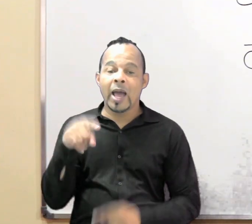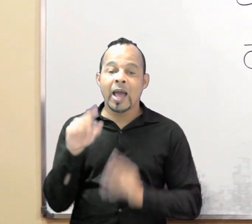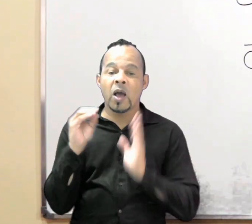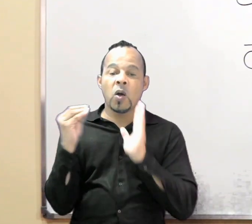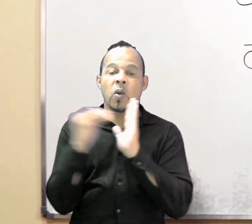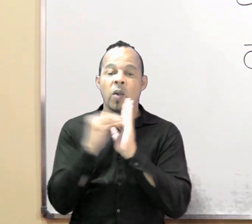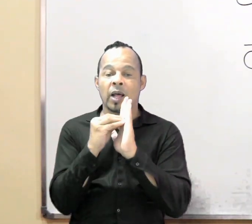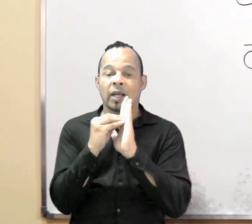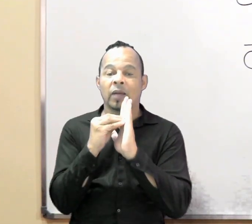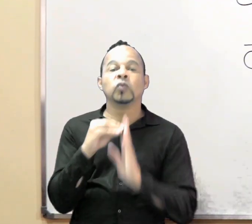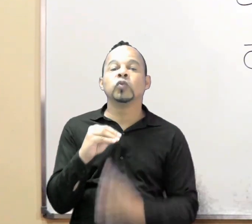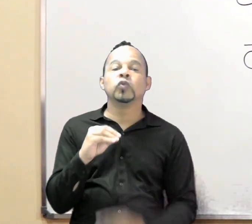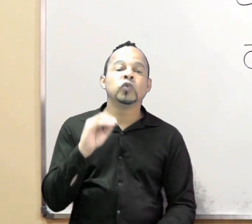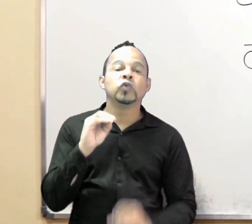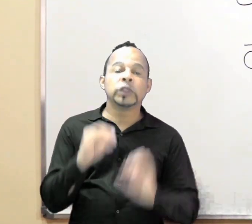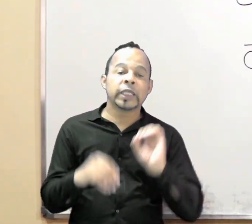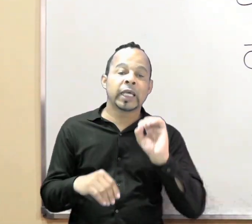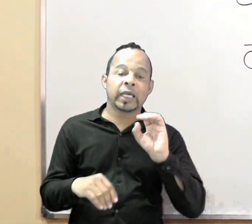C